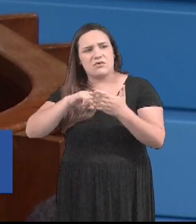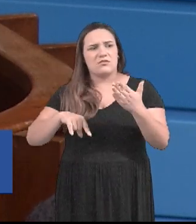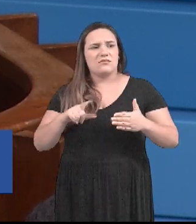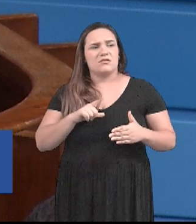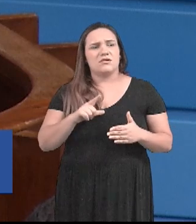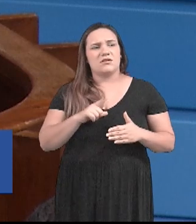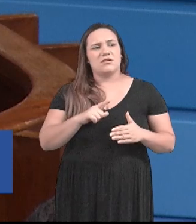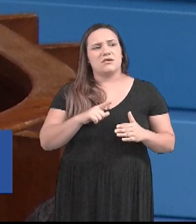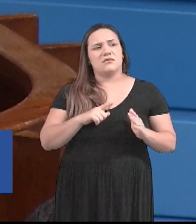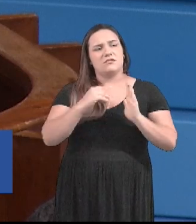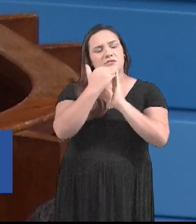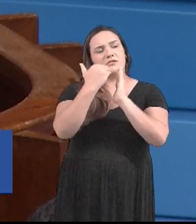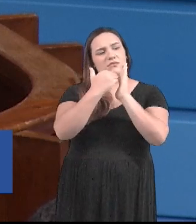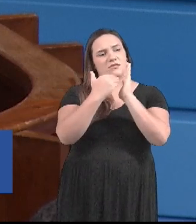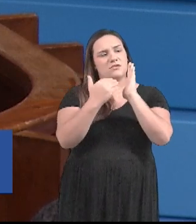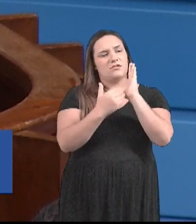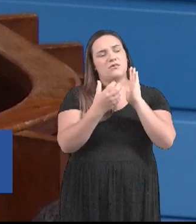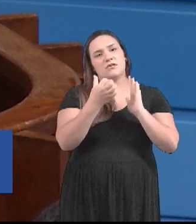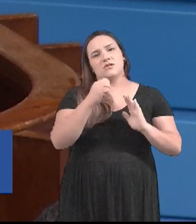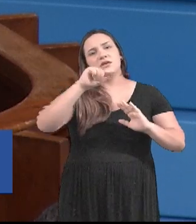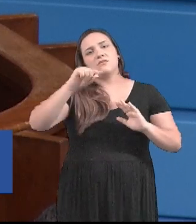mil,